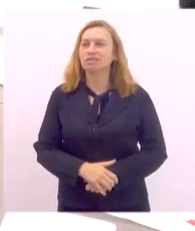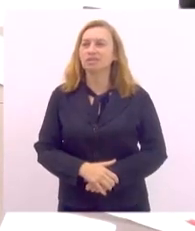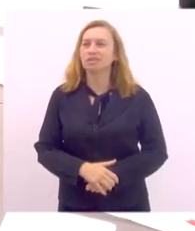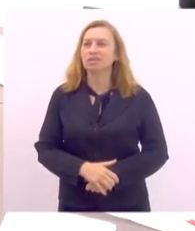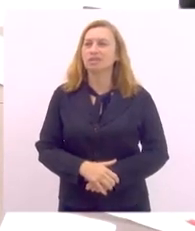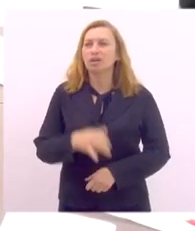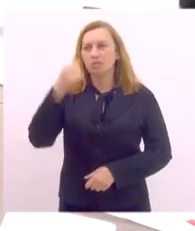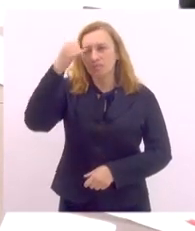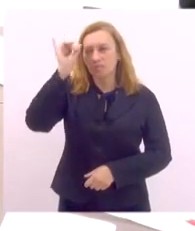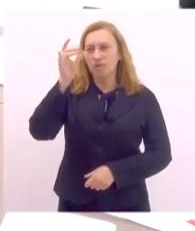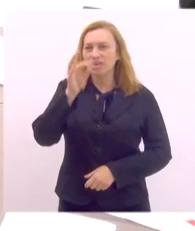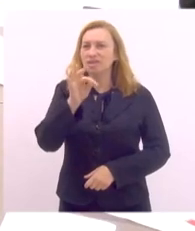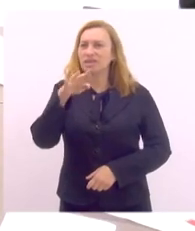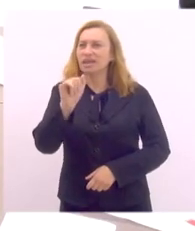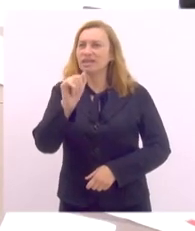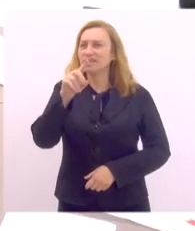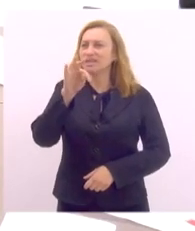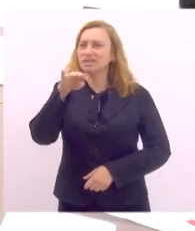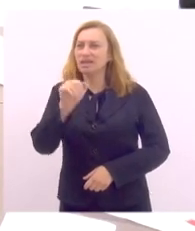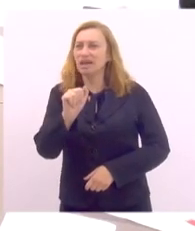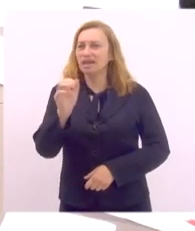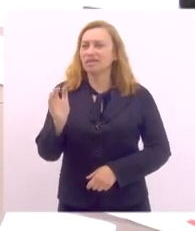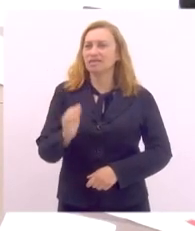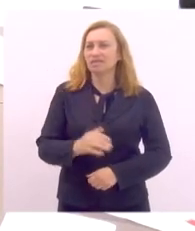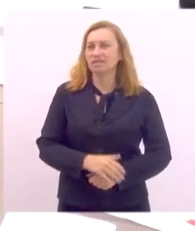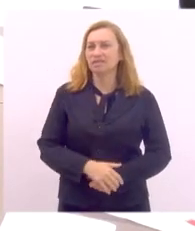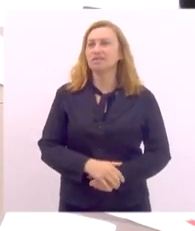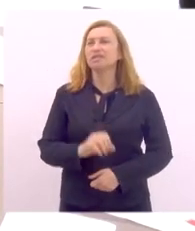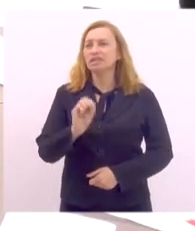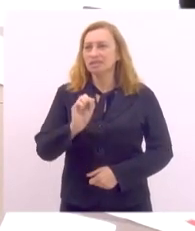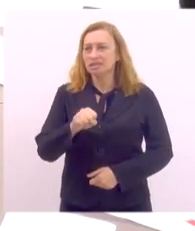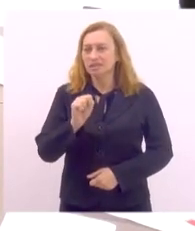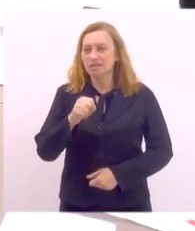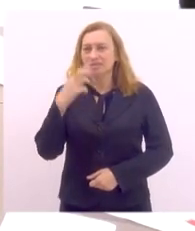de Boitatá. Eu só falo isso aí. Sim, Renata.